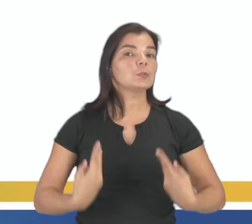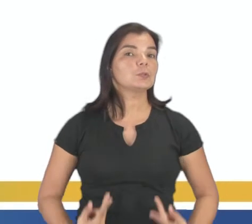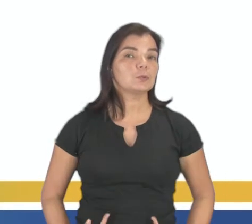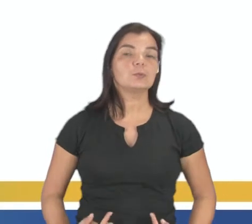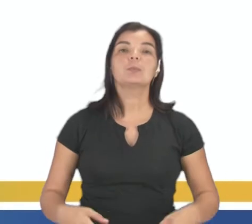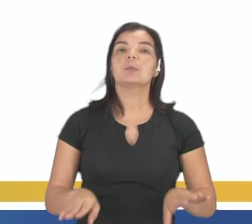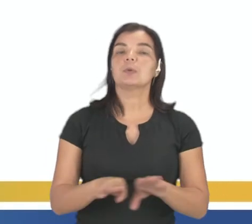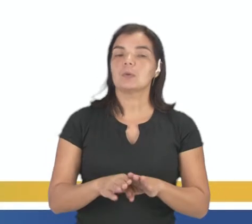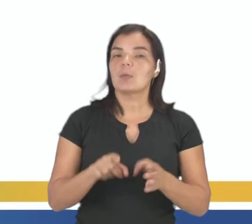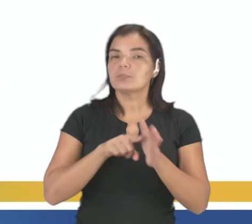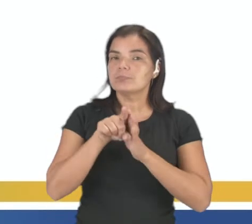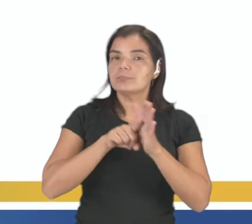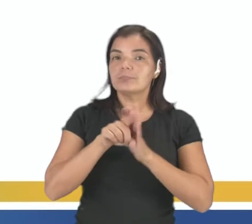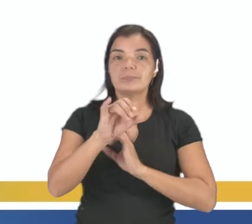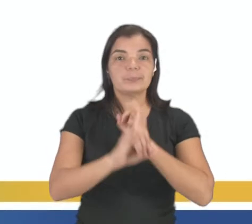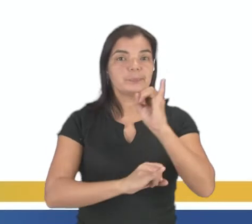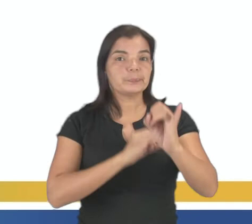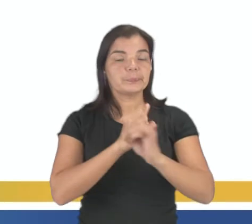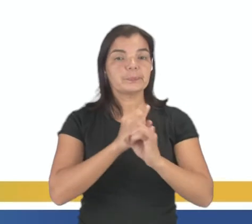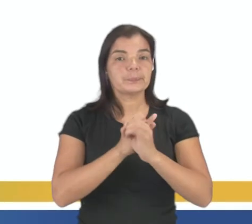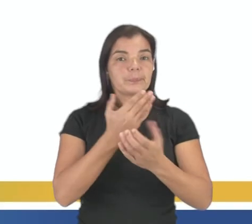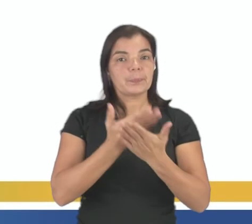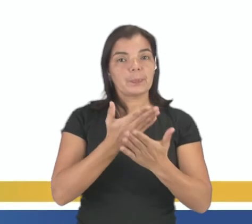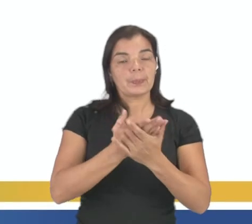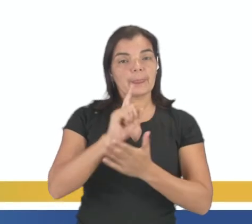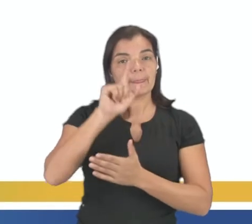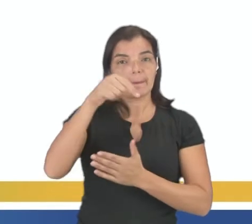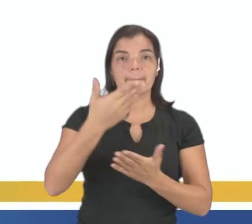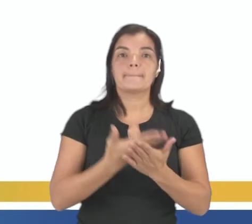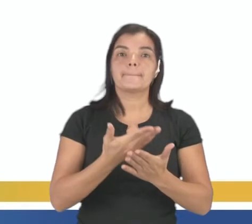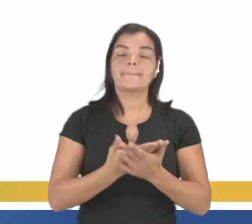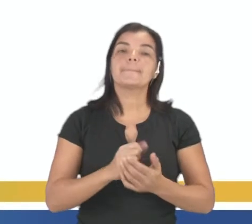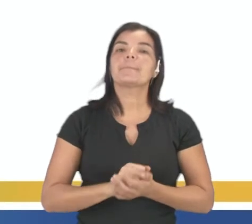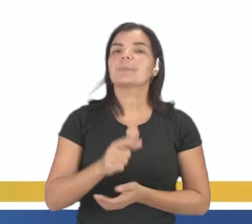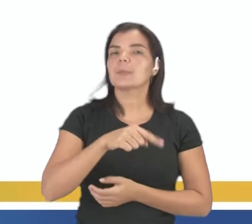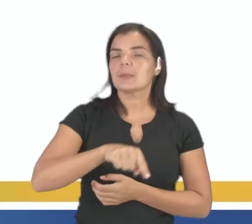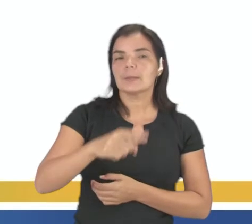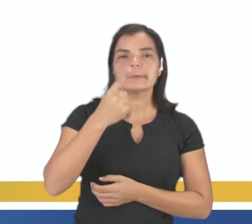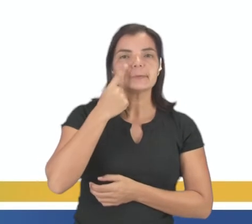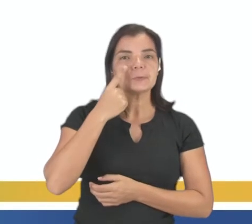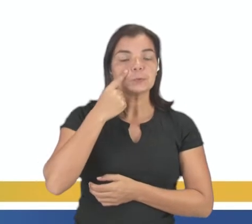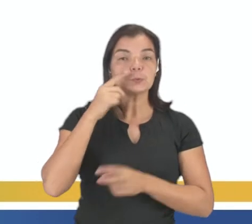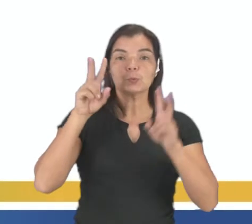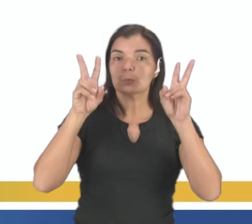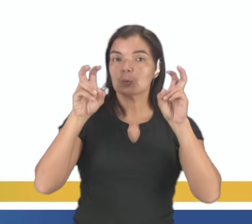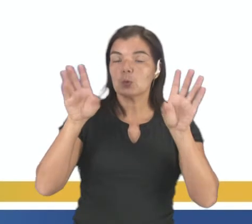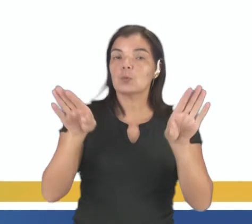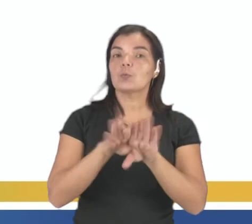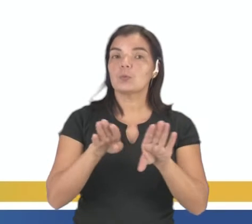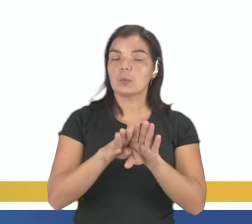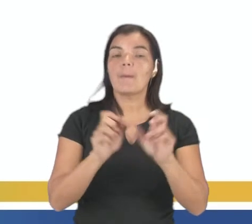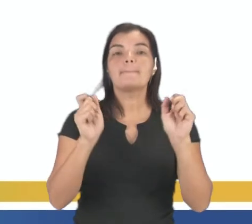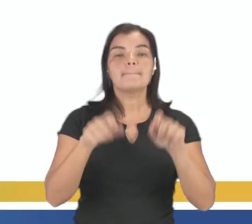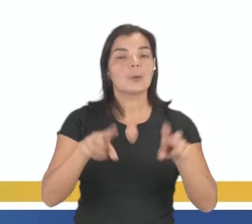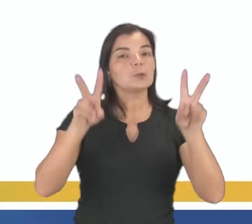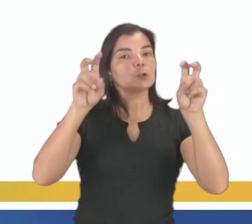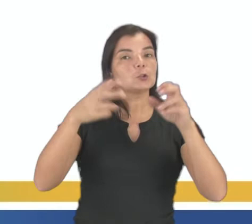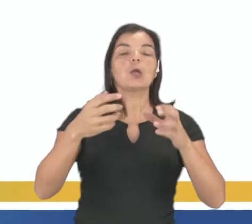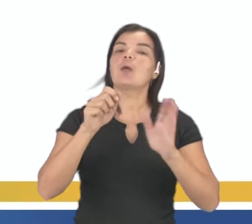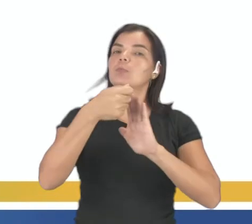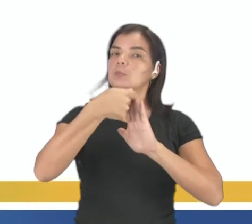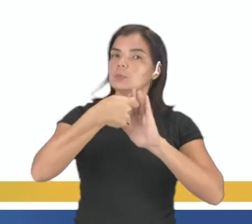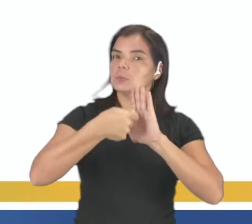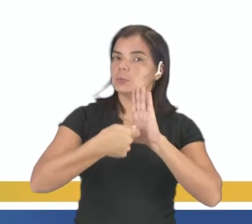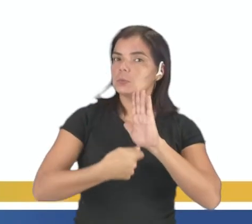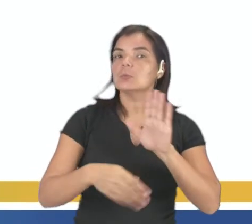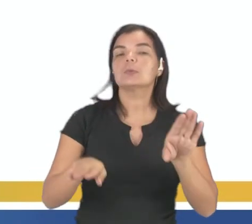artigos, eu convido você a pesquisar na internet e a gente vai estudar direitinho na próxima aula. Para você ver a relevância do assunto, né, pode ser tema de redação, tanto